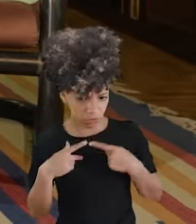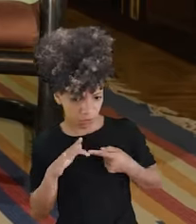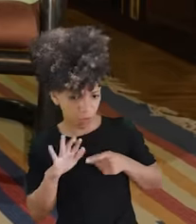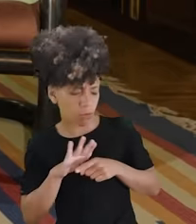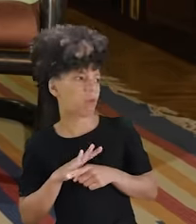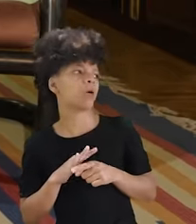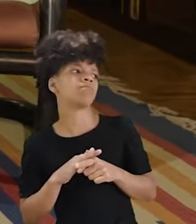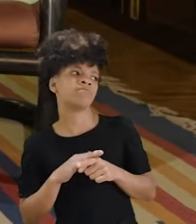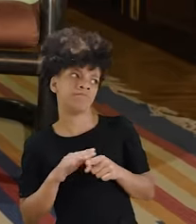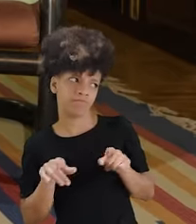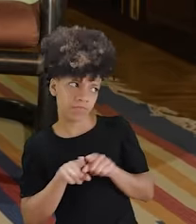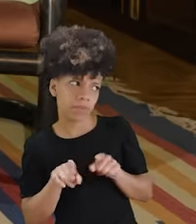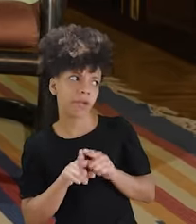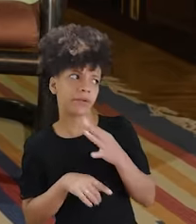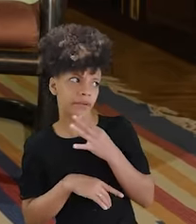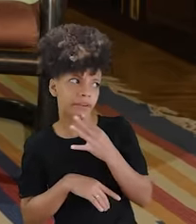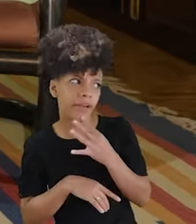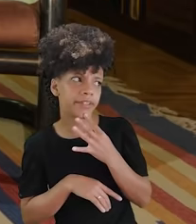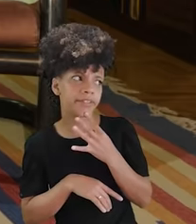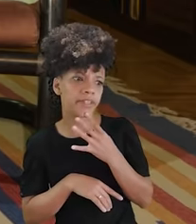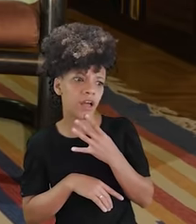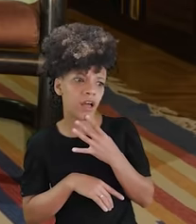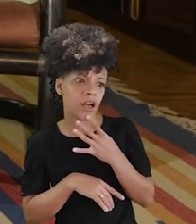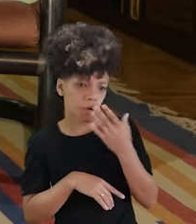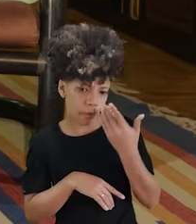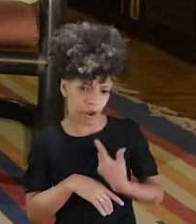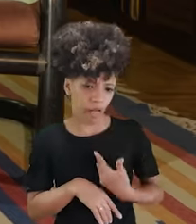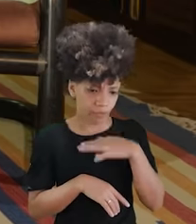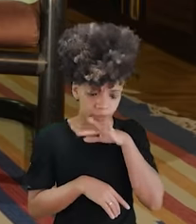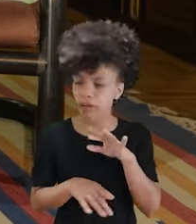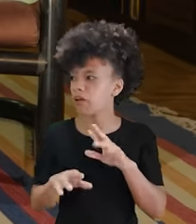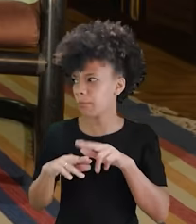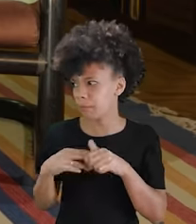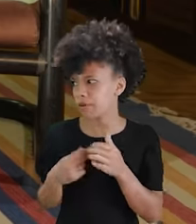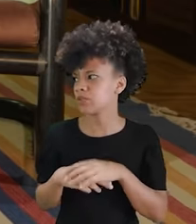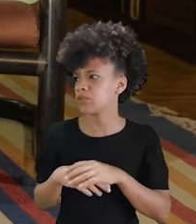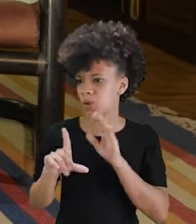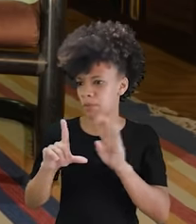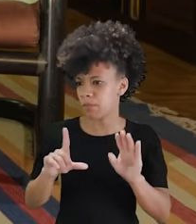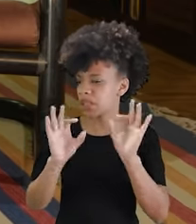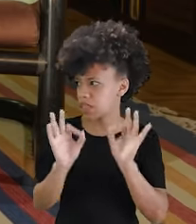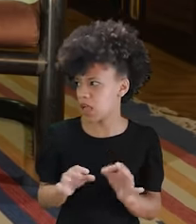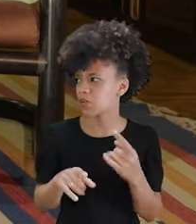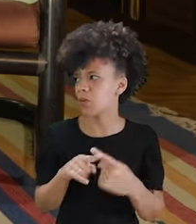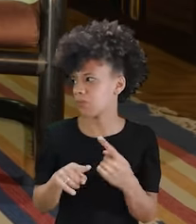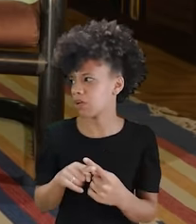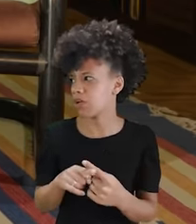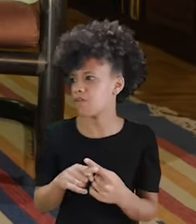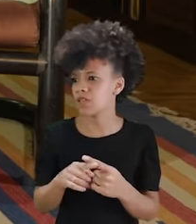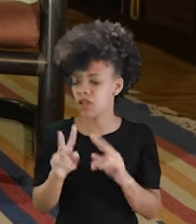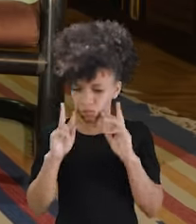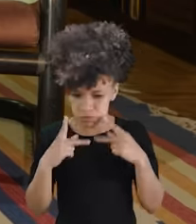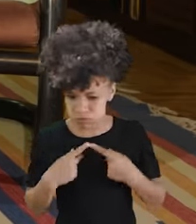conhecer o a obra também na parada né É por isso um Reality Show dá tão certo que